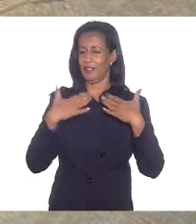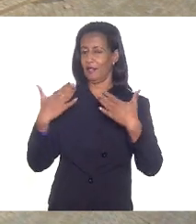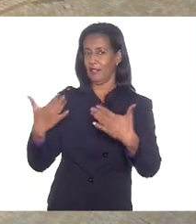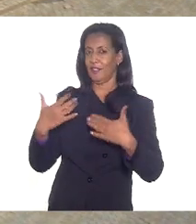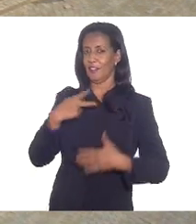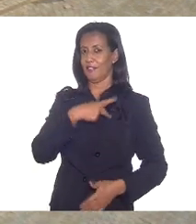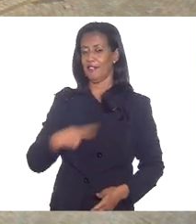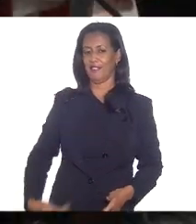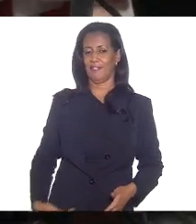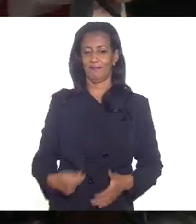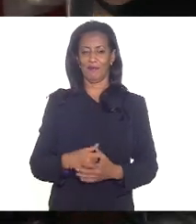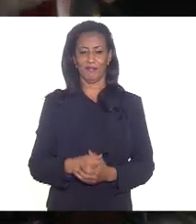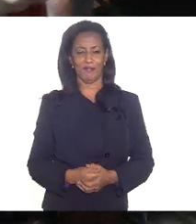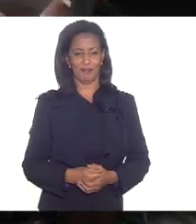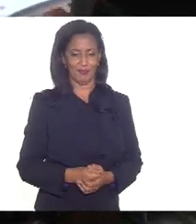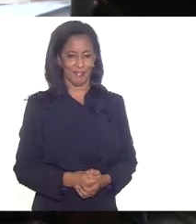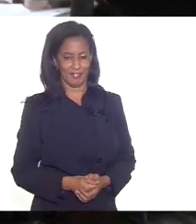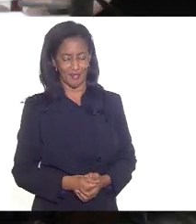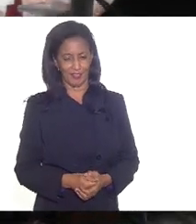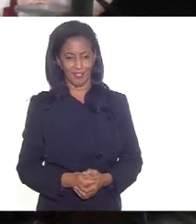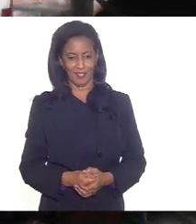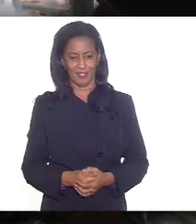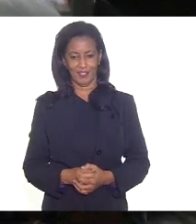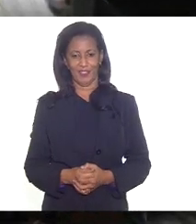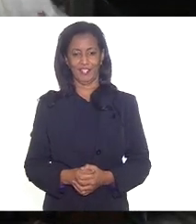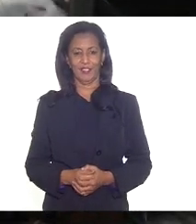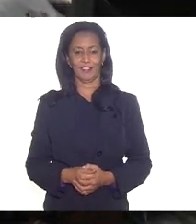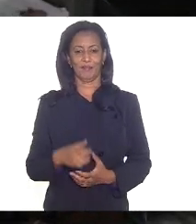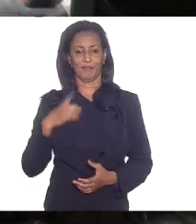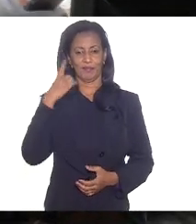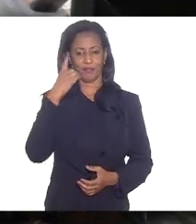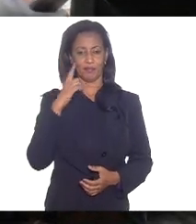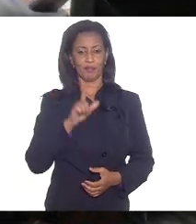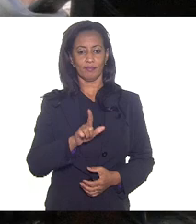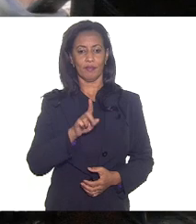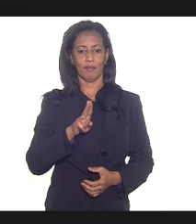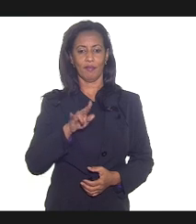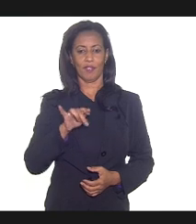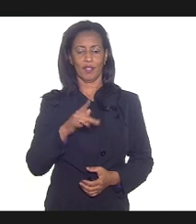presidente? Pela Comissão de Saneamento Ambiental, deputada Lucinha.